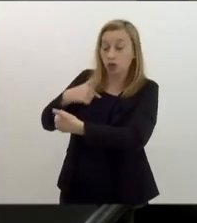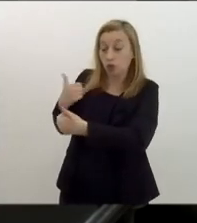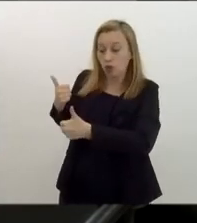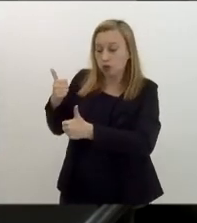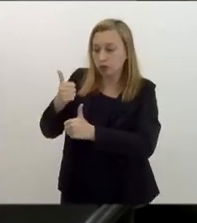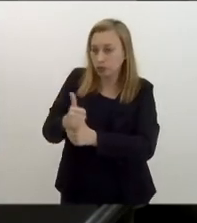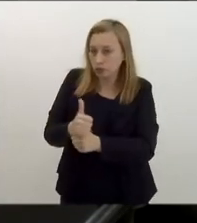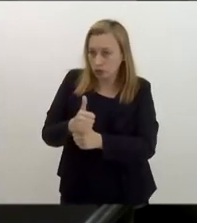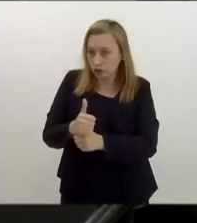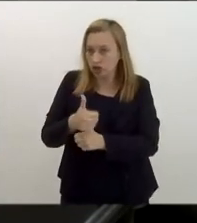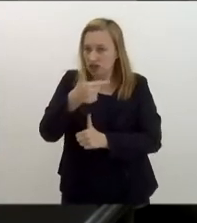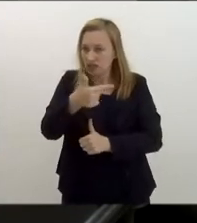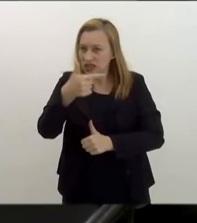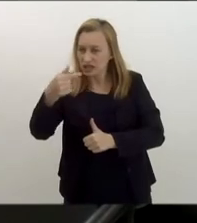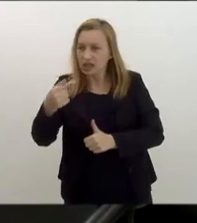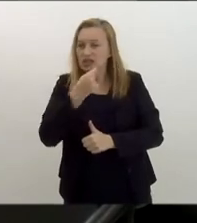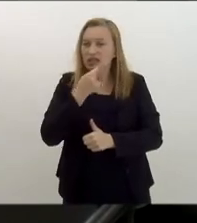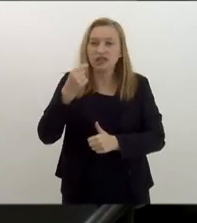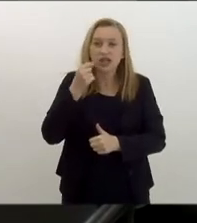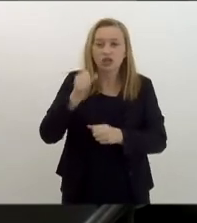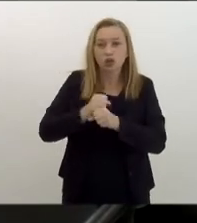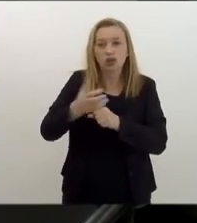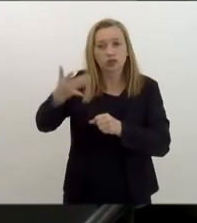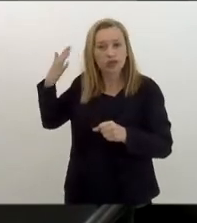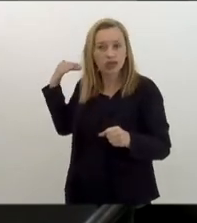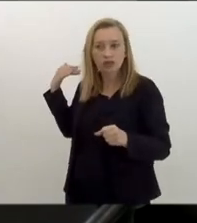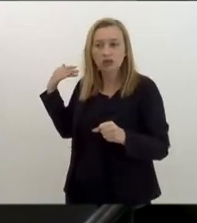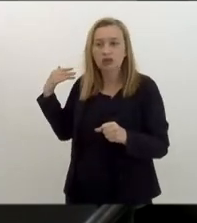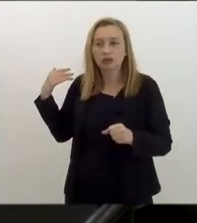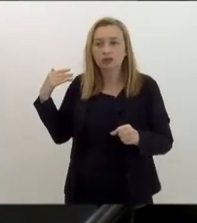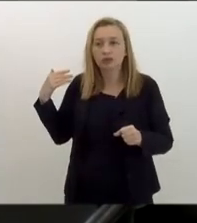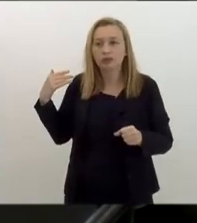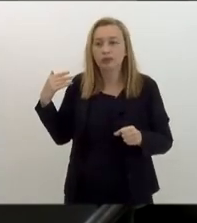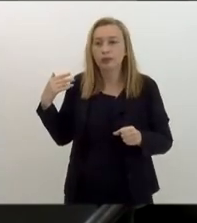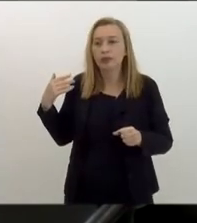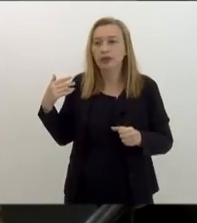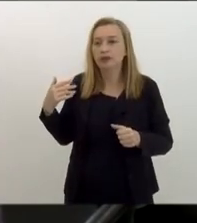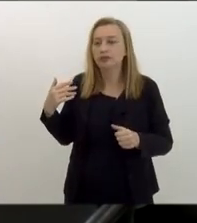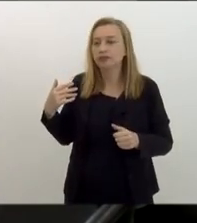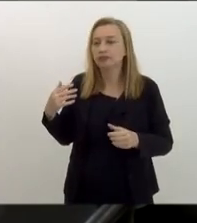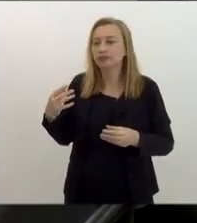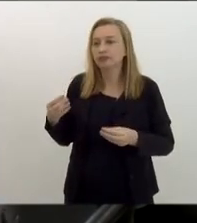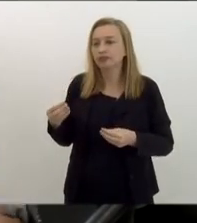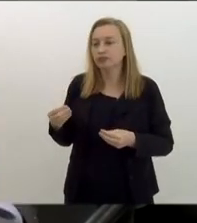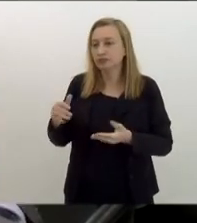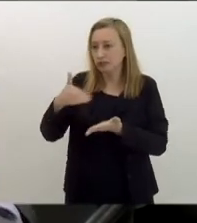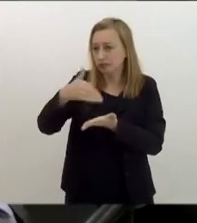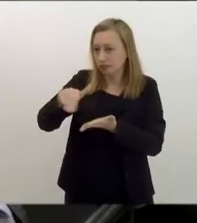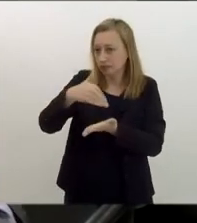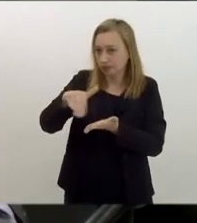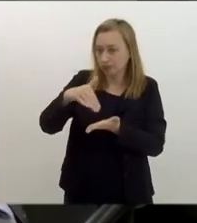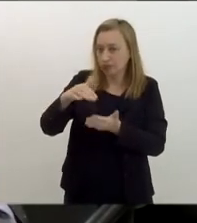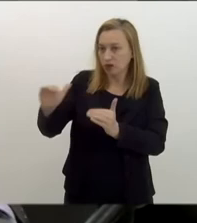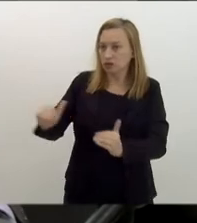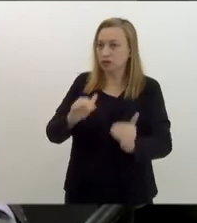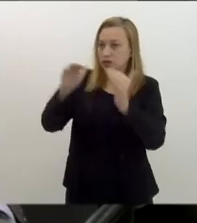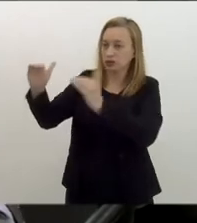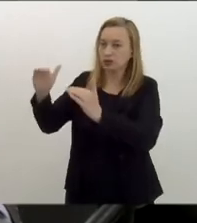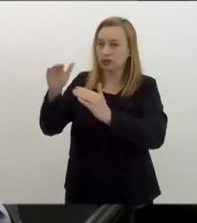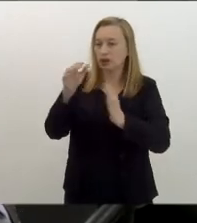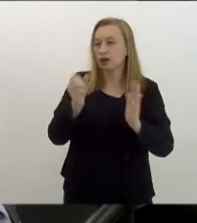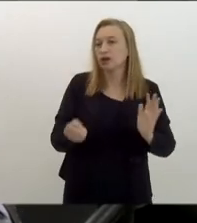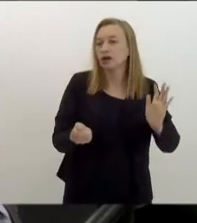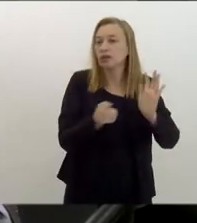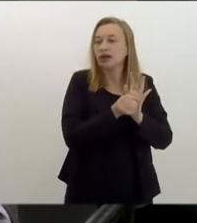eu assumi um 17 de setembro do ano passado quando ele passou para mim a secretaria a subsecretaria de